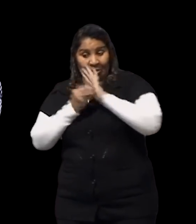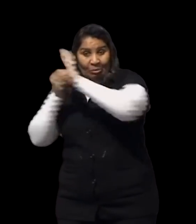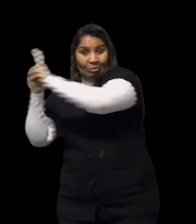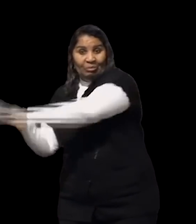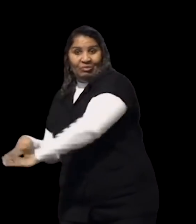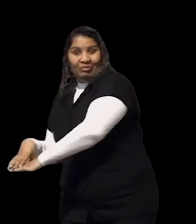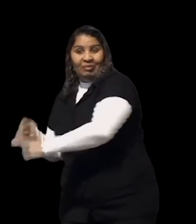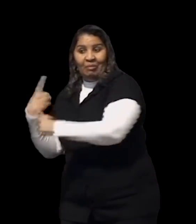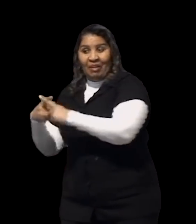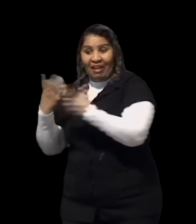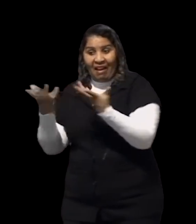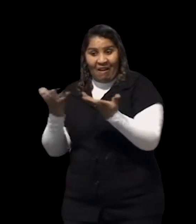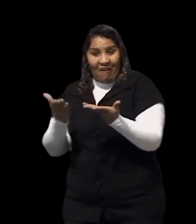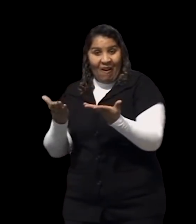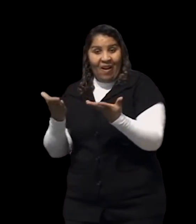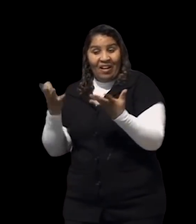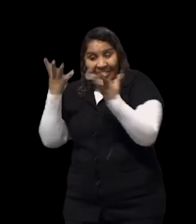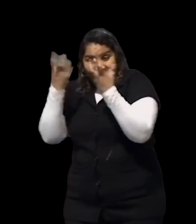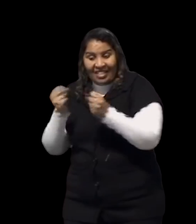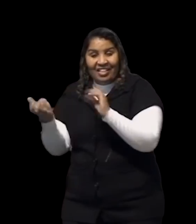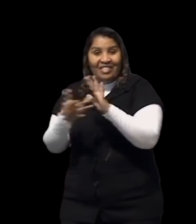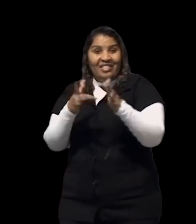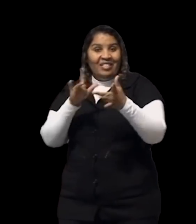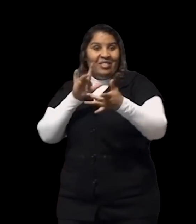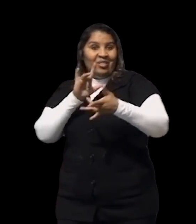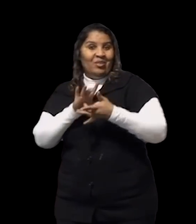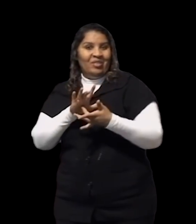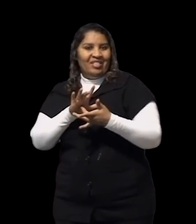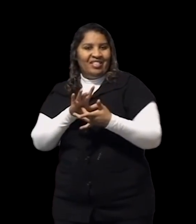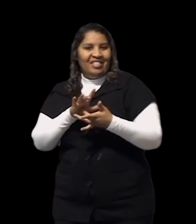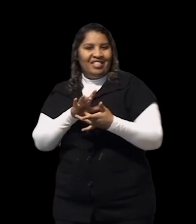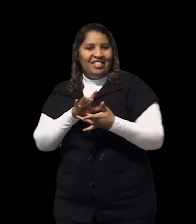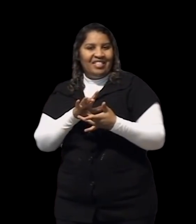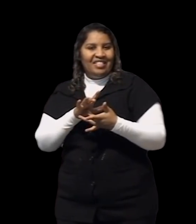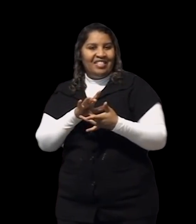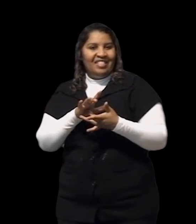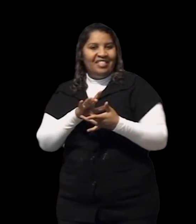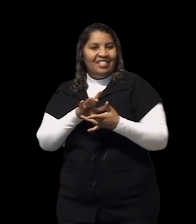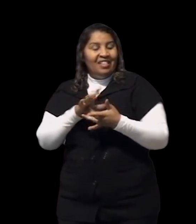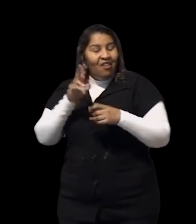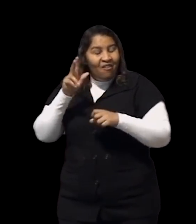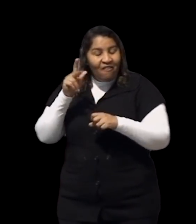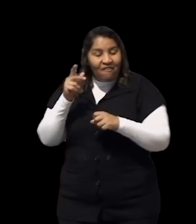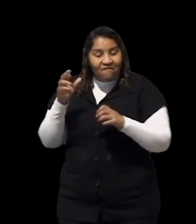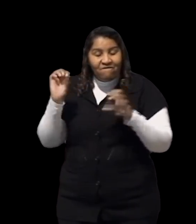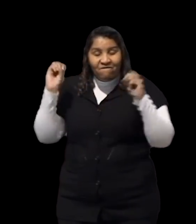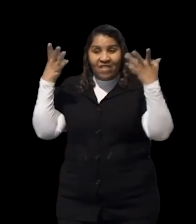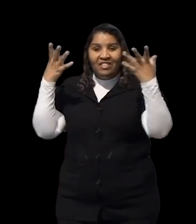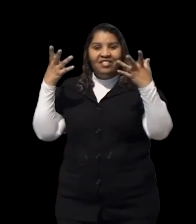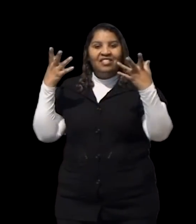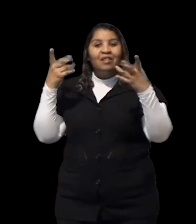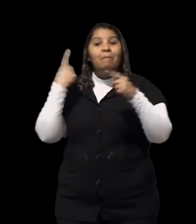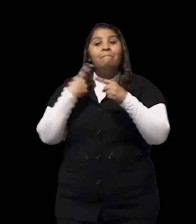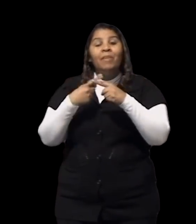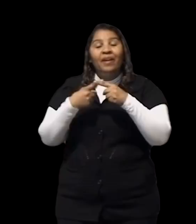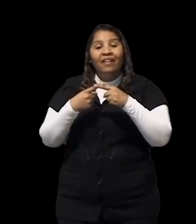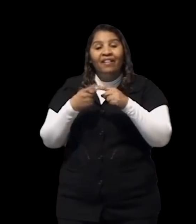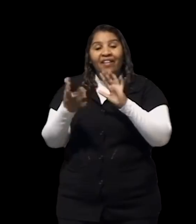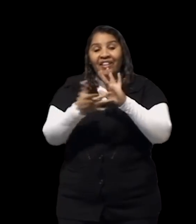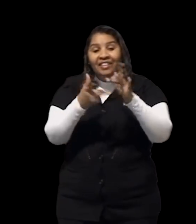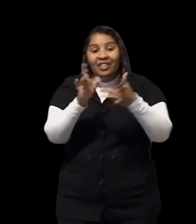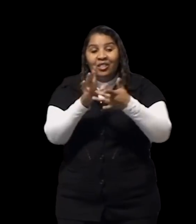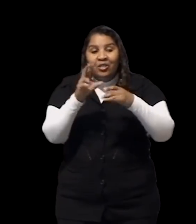uma interessante Deus leva a gente para o deserto Ele prepara o nosso coração é da crise que nós vivemos